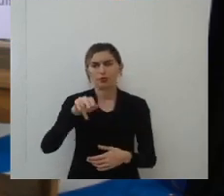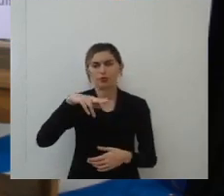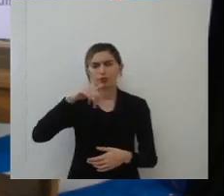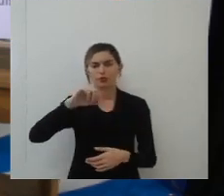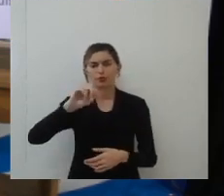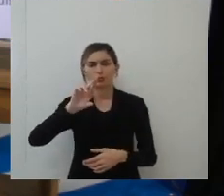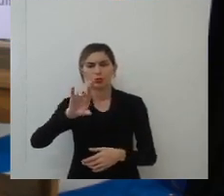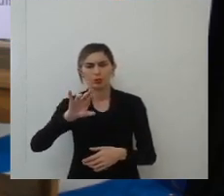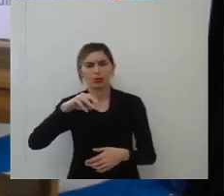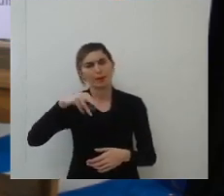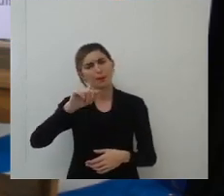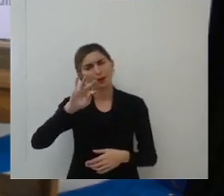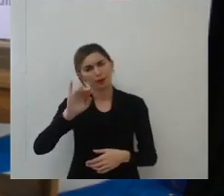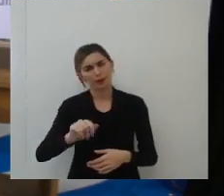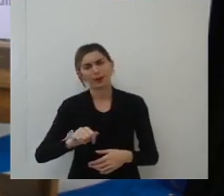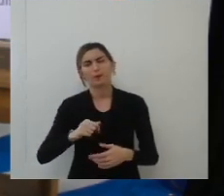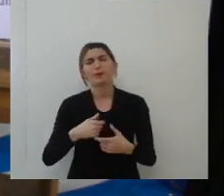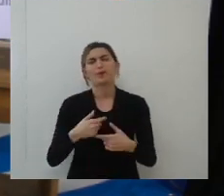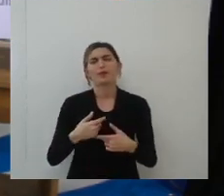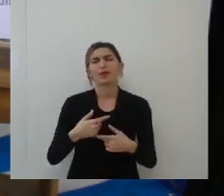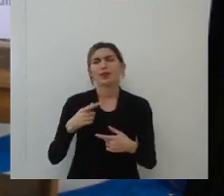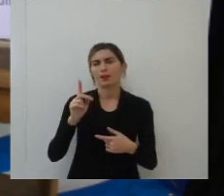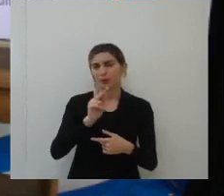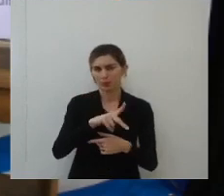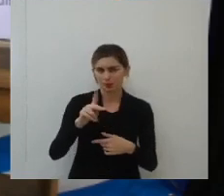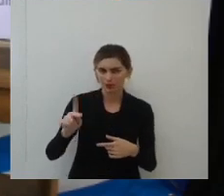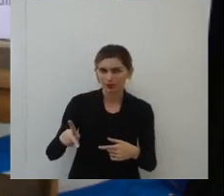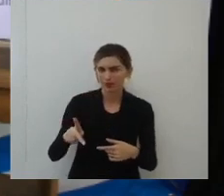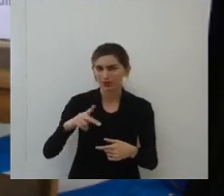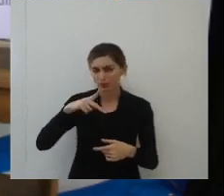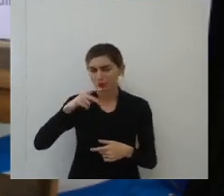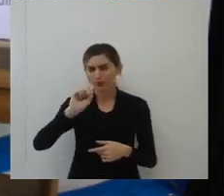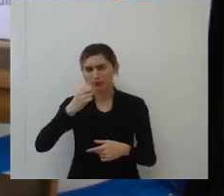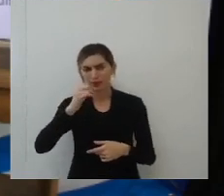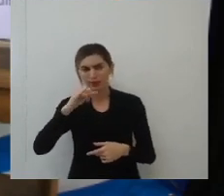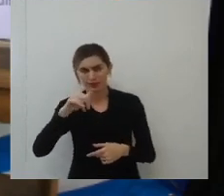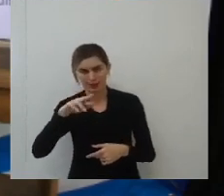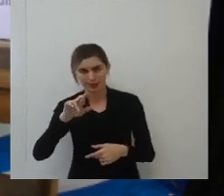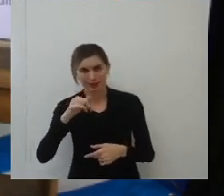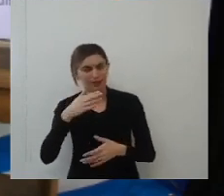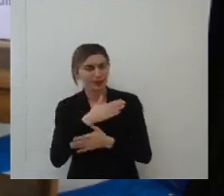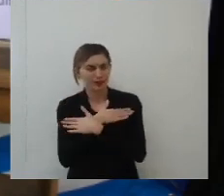Mata, né? Júnior da Mata, professor em Passira. Abraço, meu